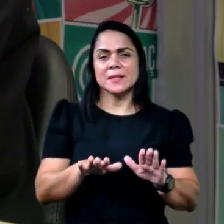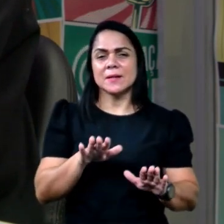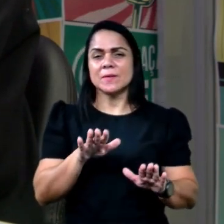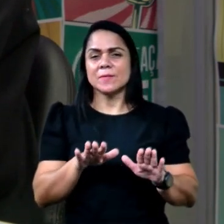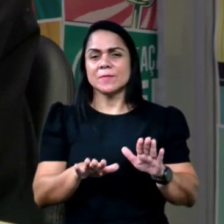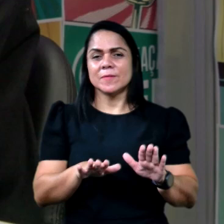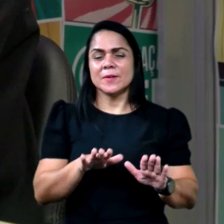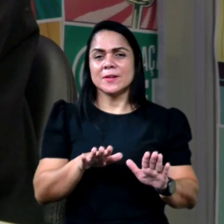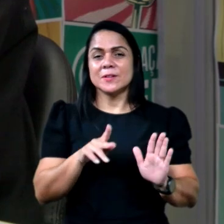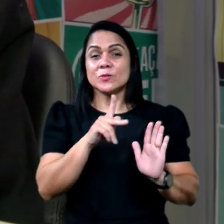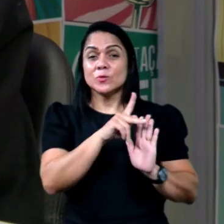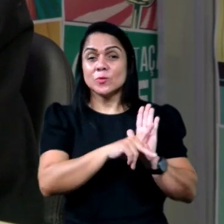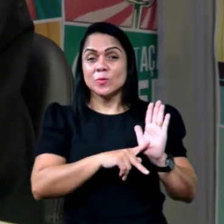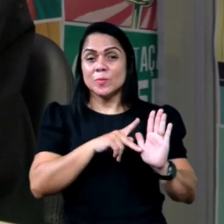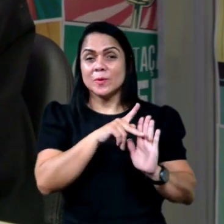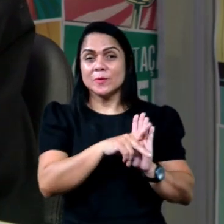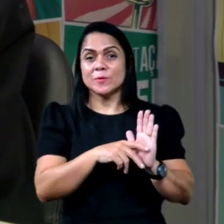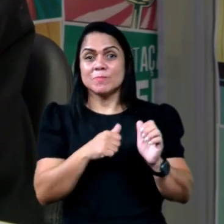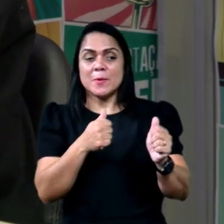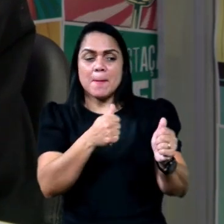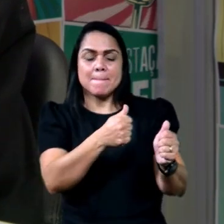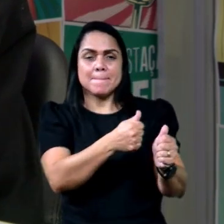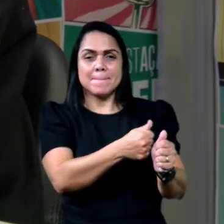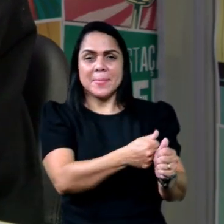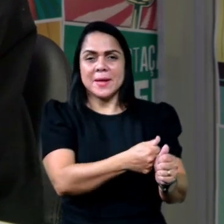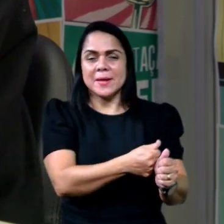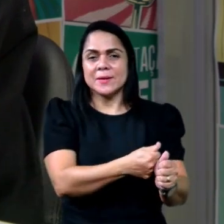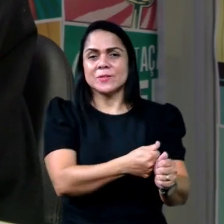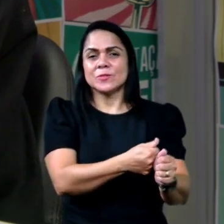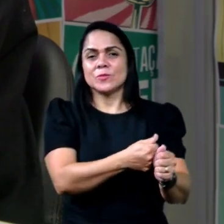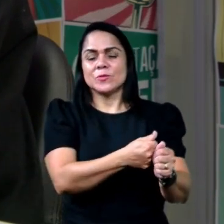projeto mais próximo à consultoria. Que